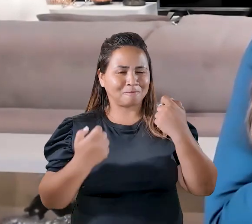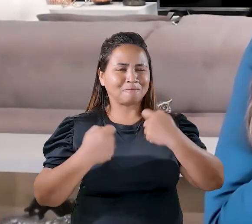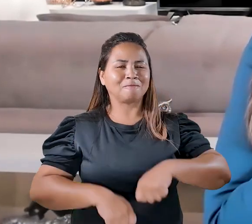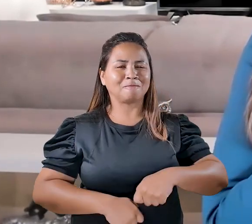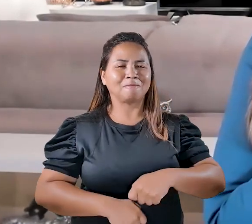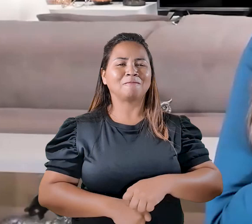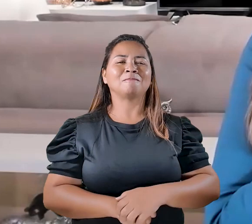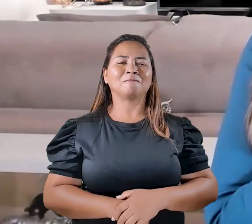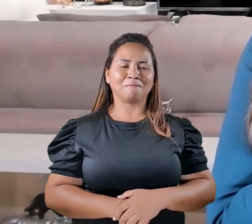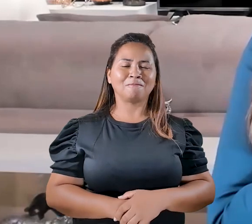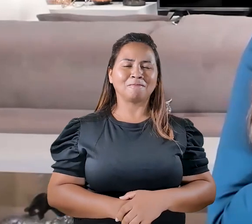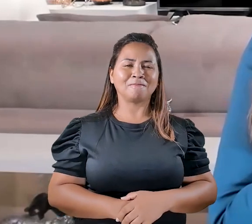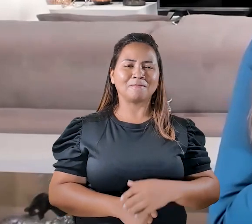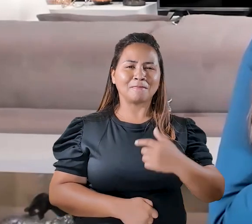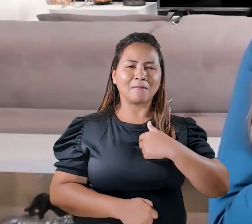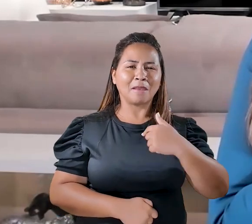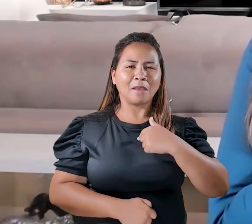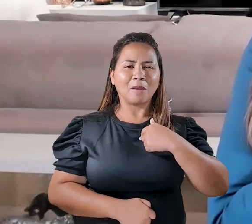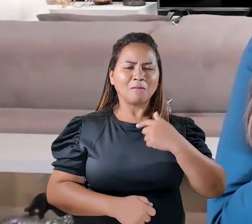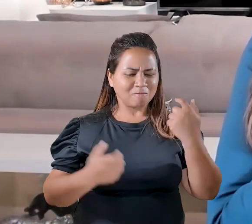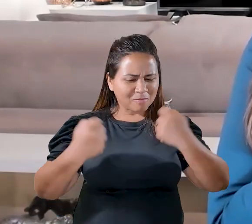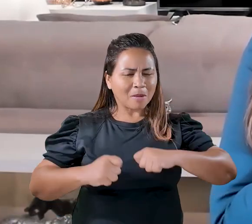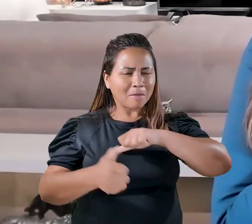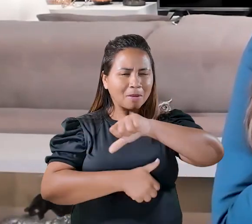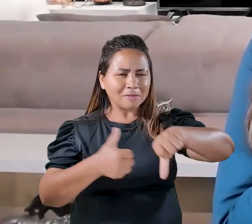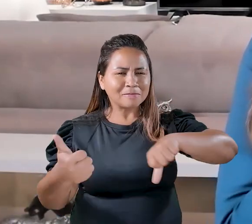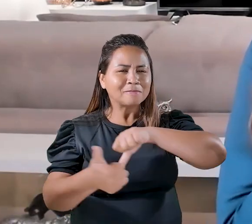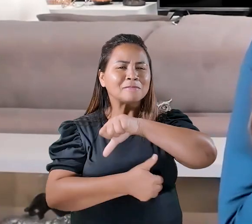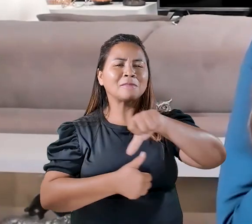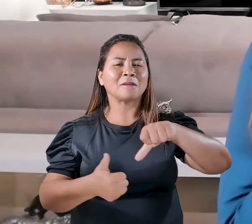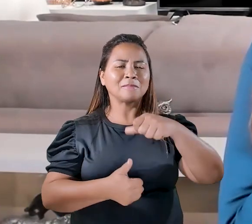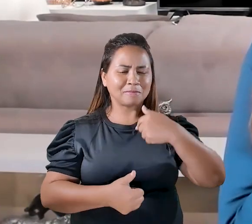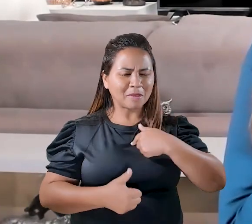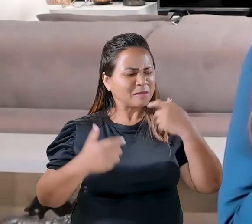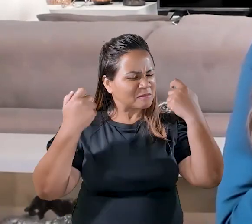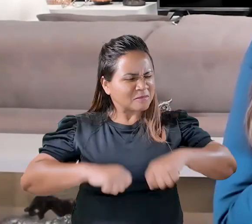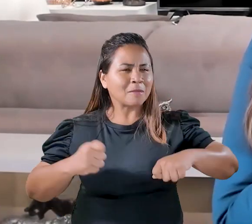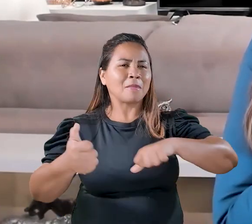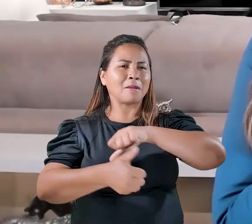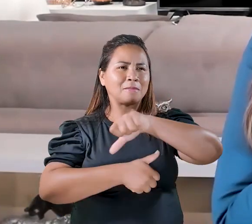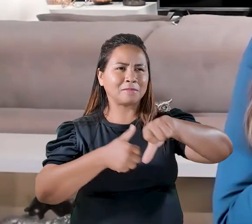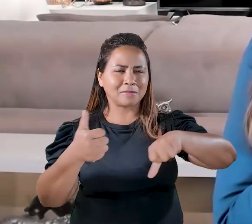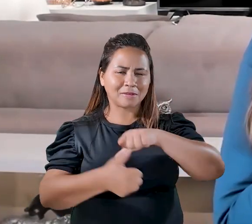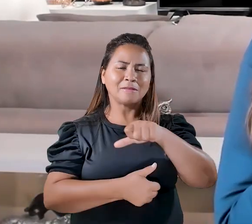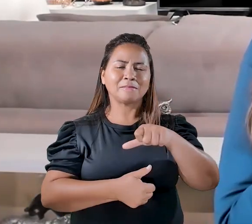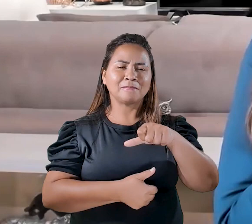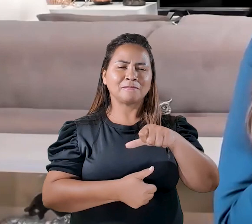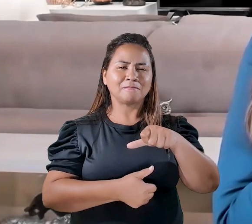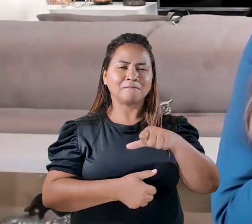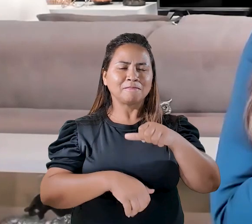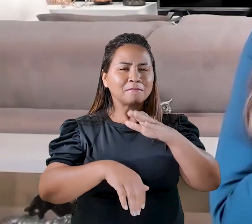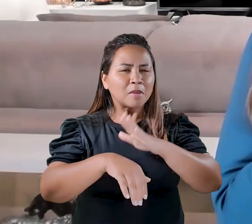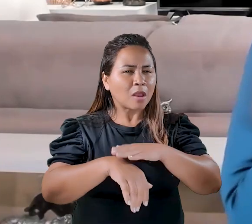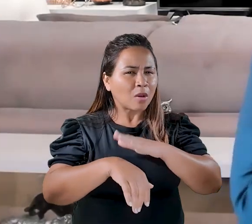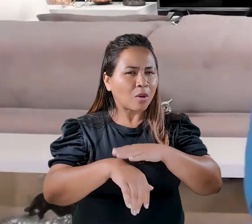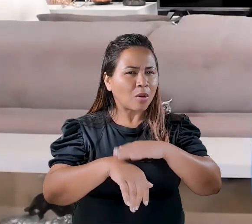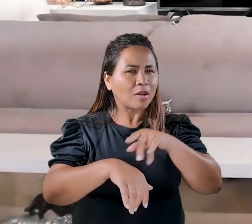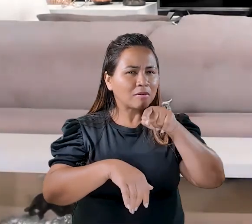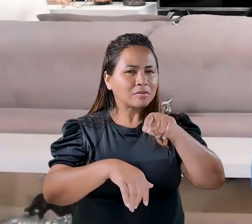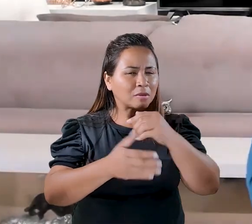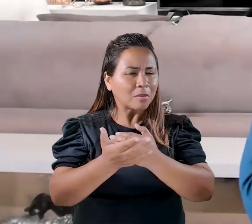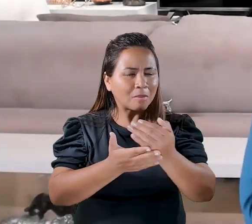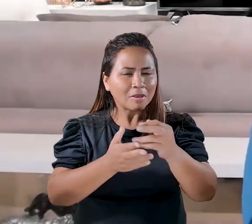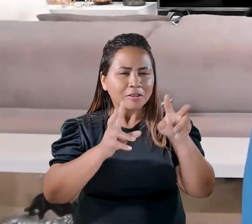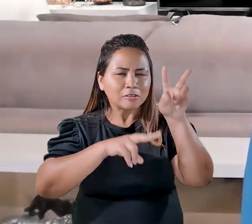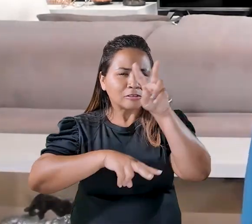Eu sou a mudança. Eu sou a mudança. E nesse momento, veja. Veja